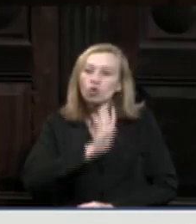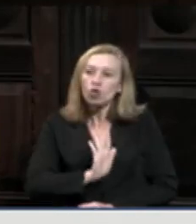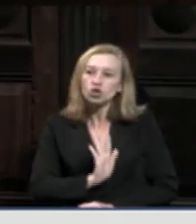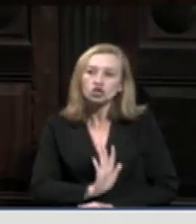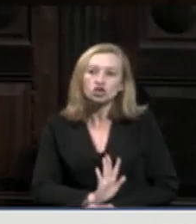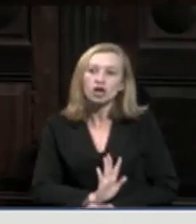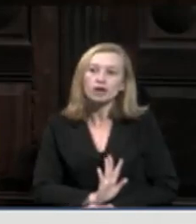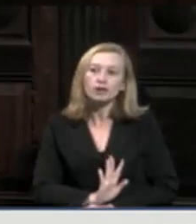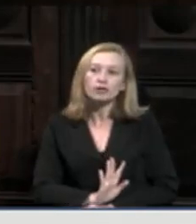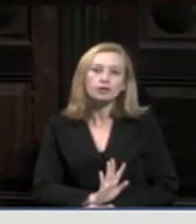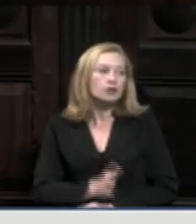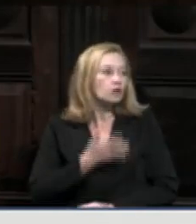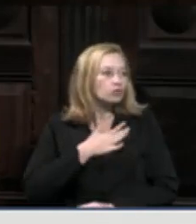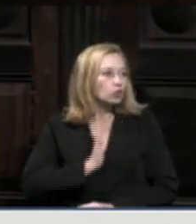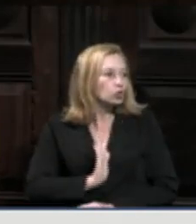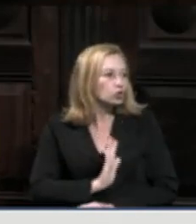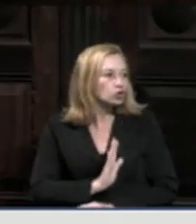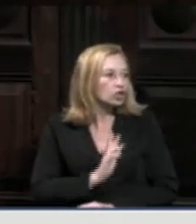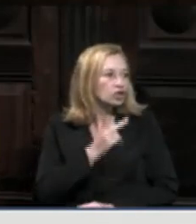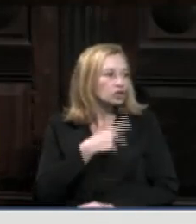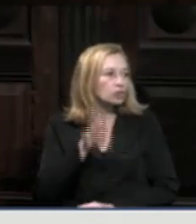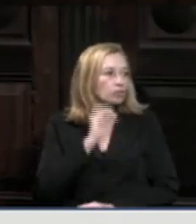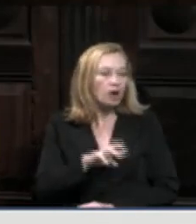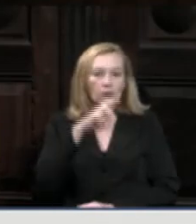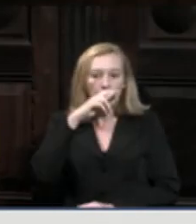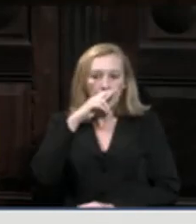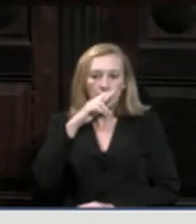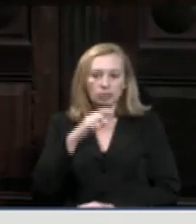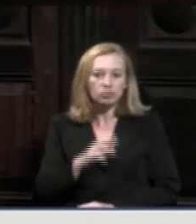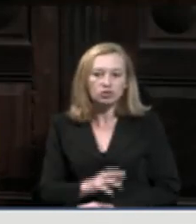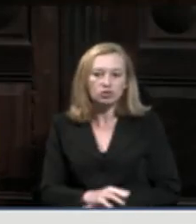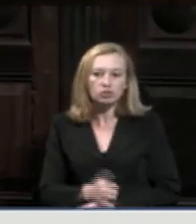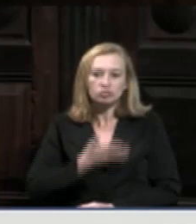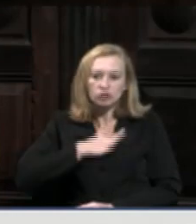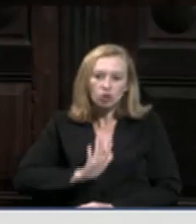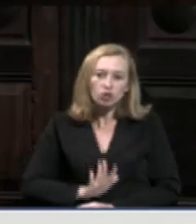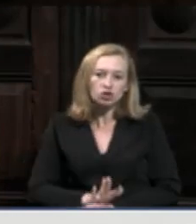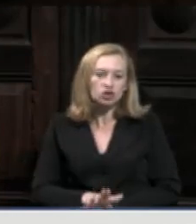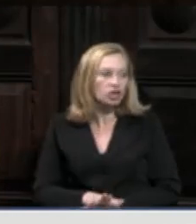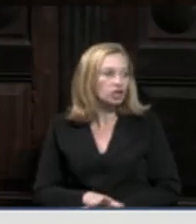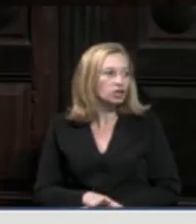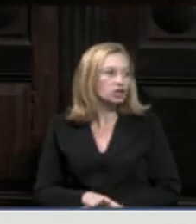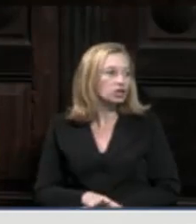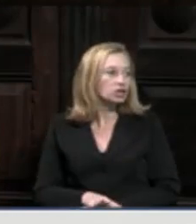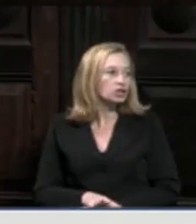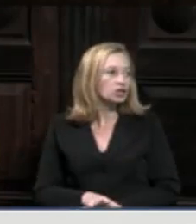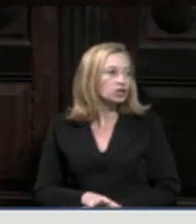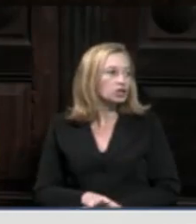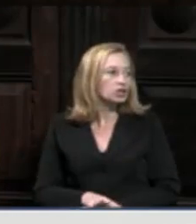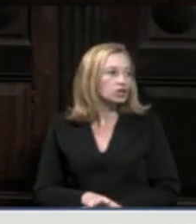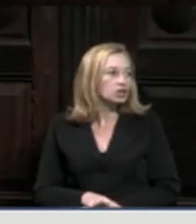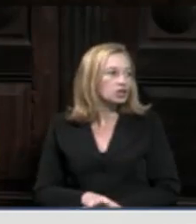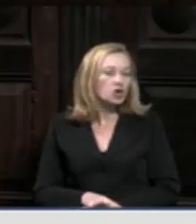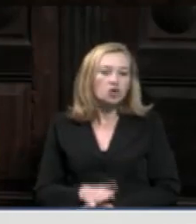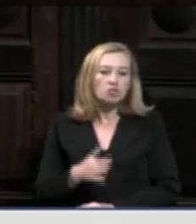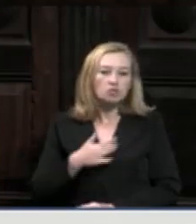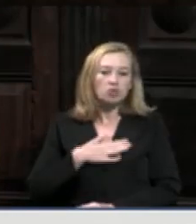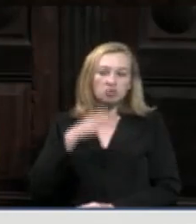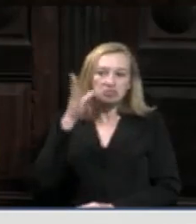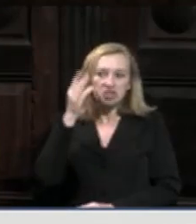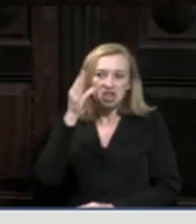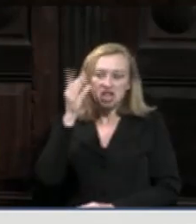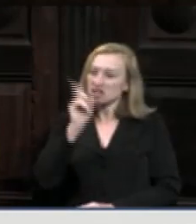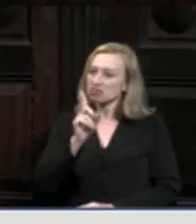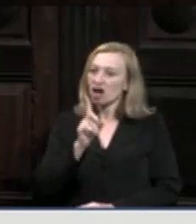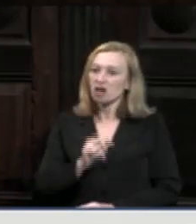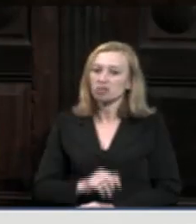nobre deputado Paulo Ramos, referindo-se a uma intervenção minha. Inclusive, a intenção não foi essa que ele